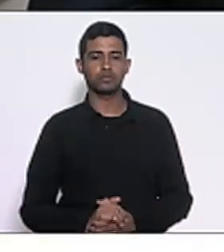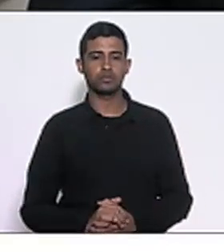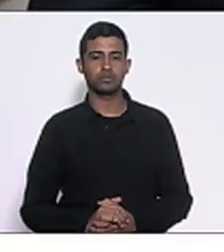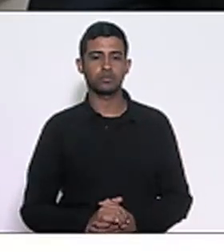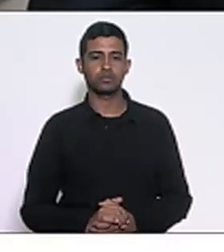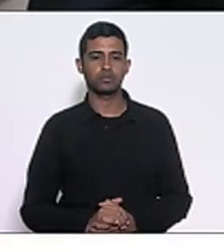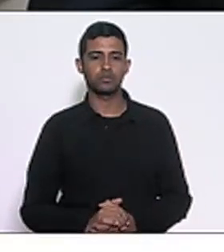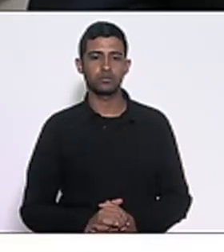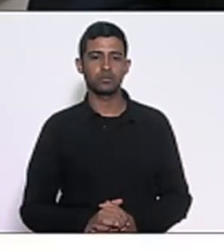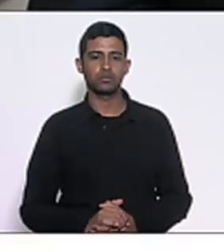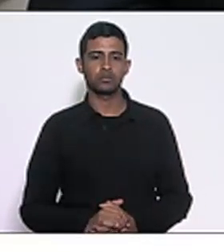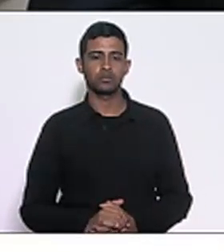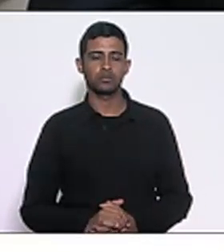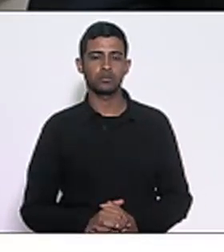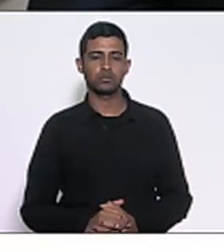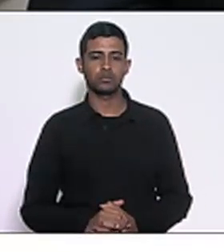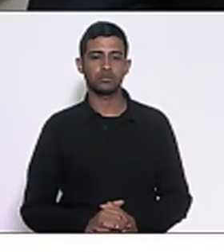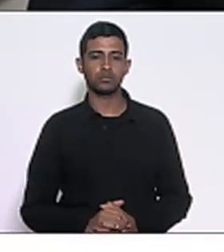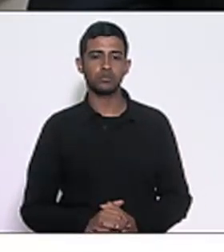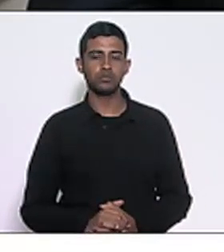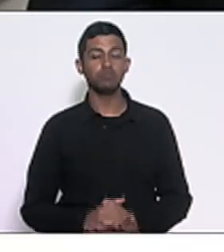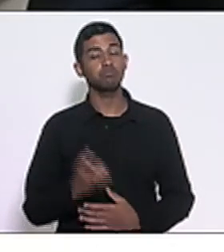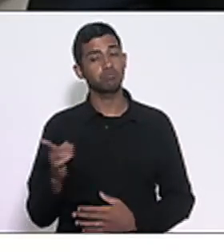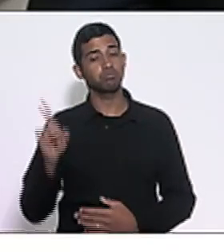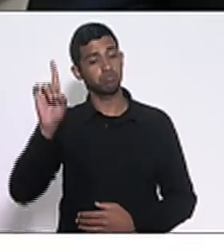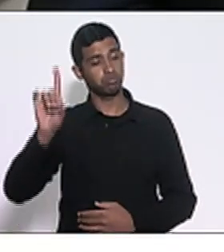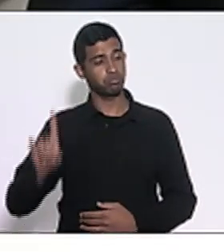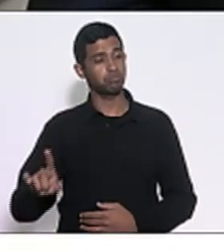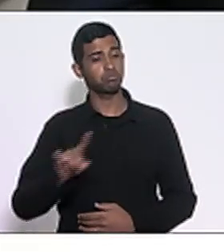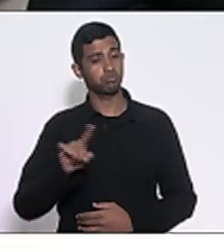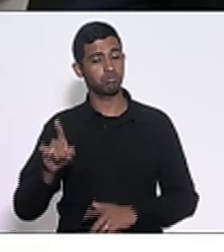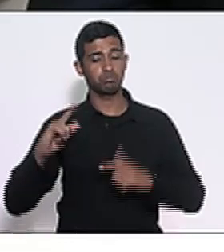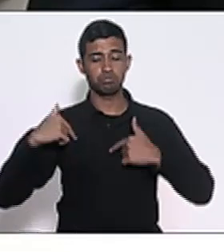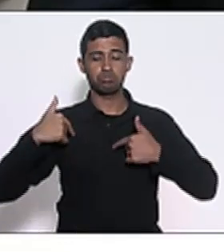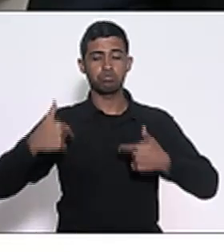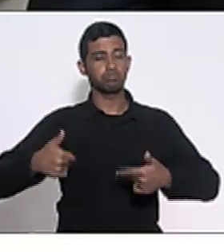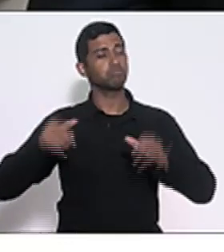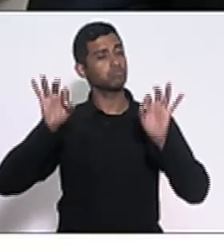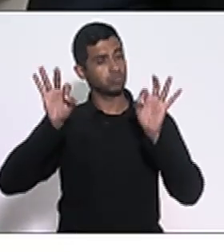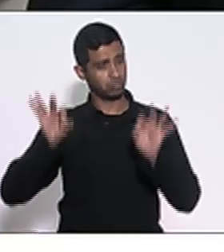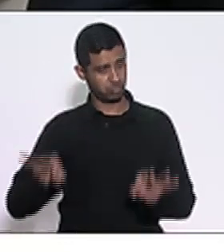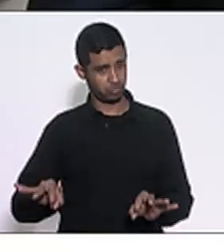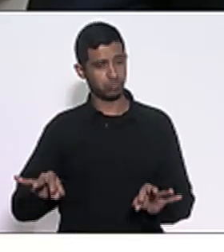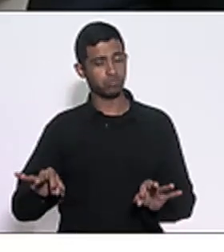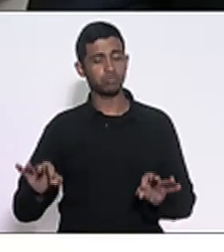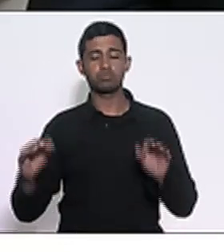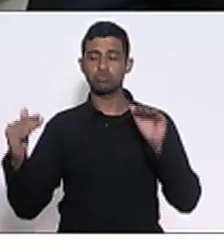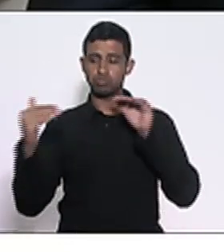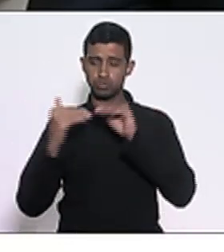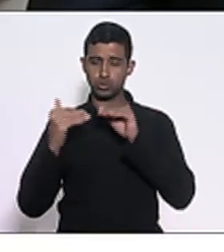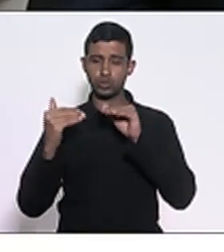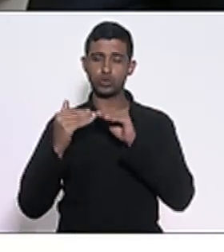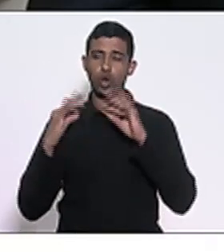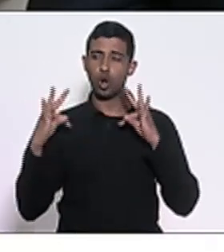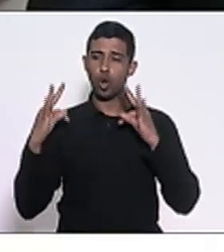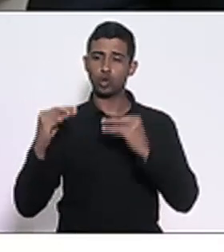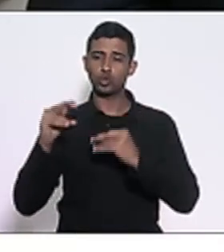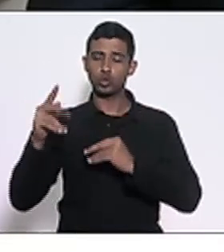e tem agido de forma coerente com tudo que falou.